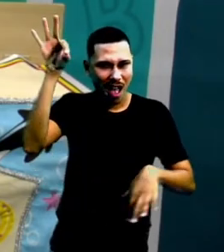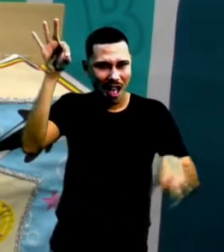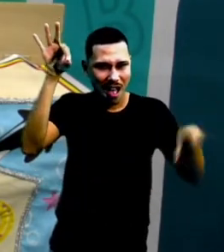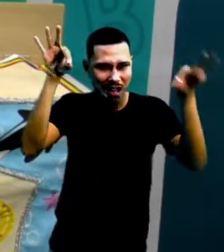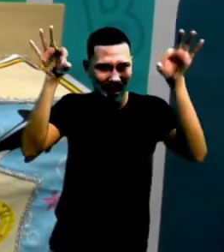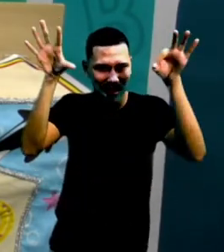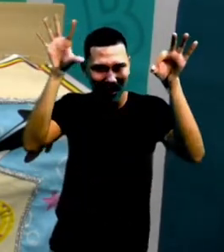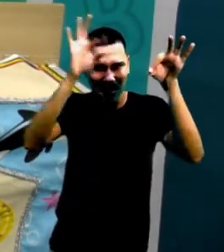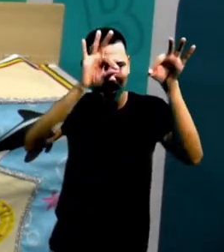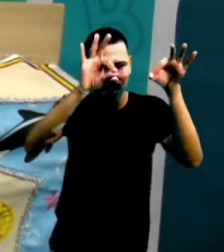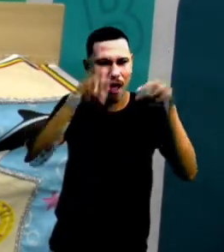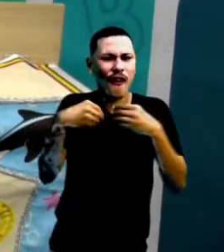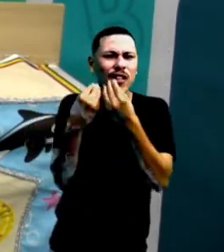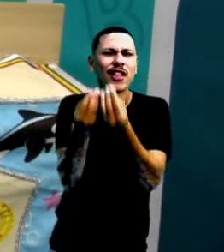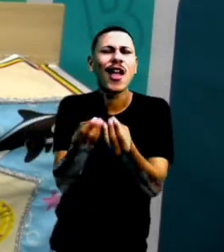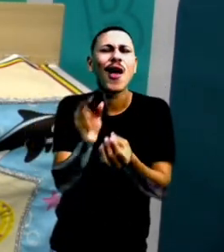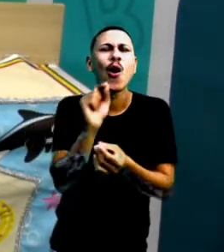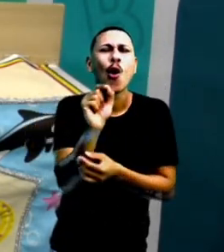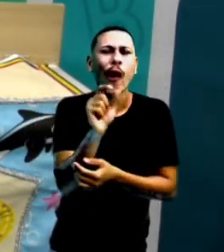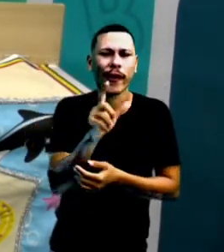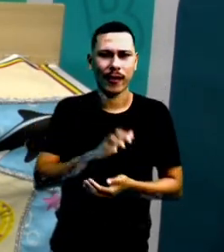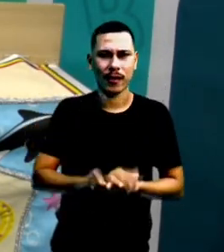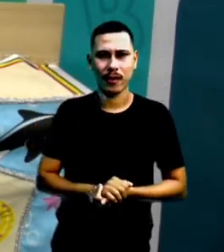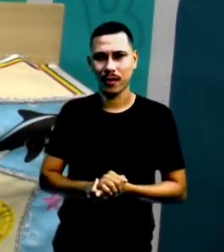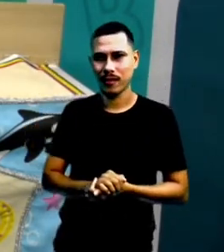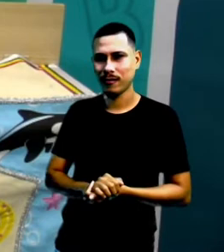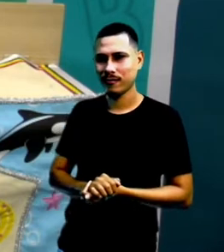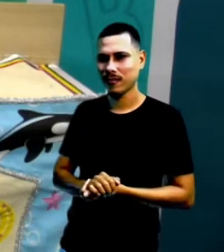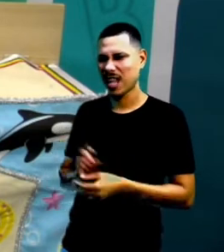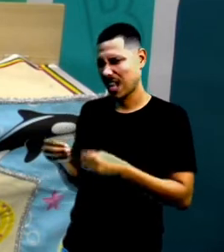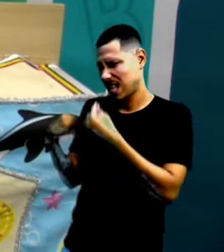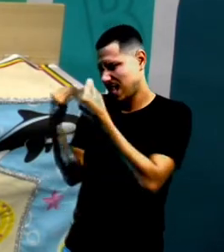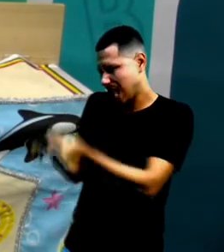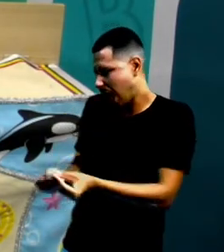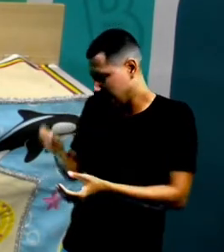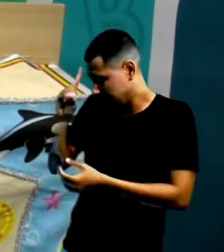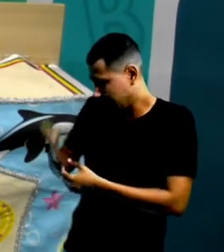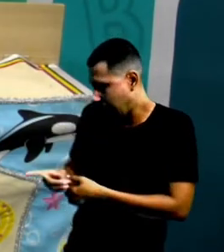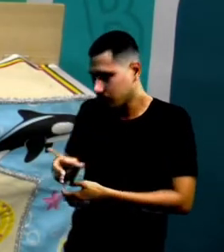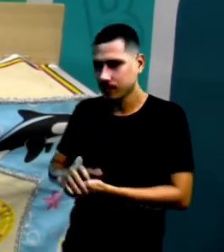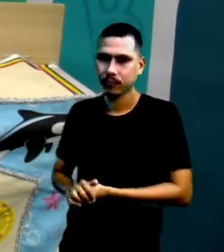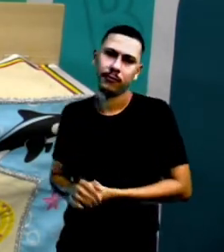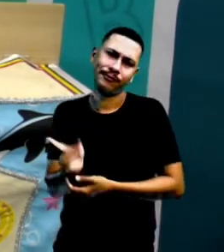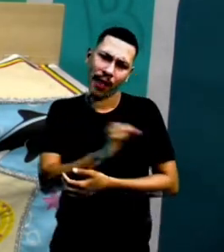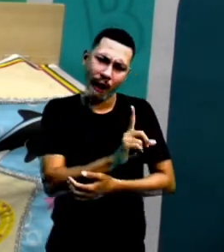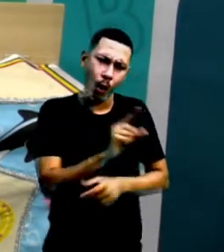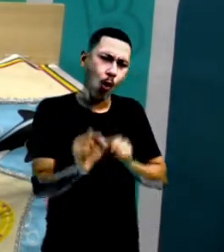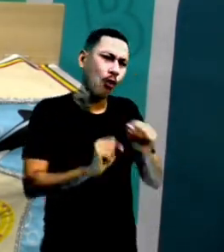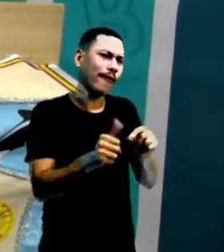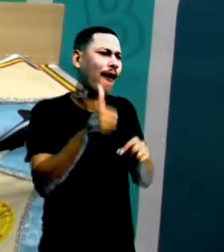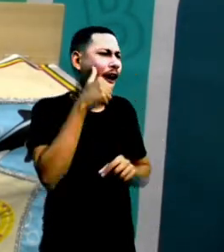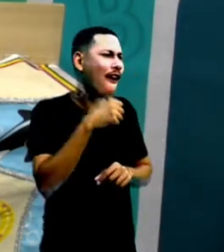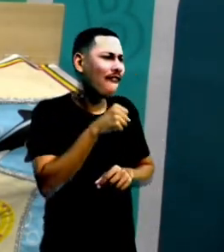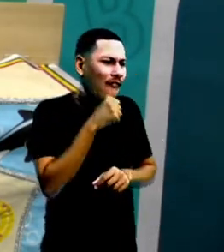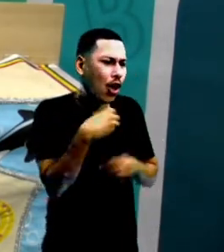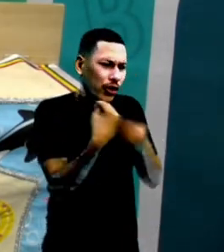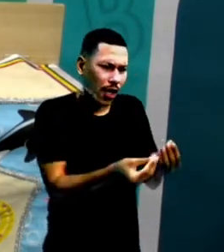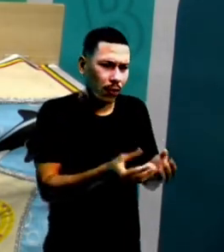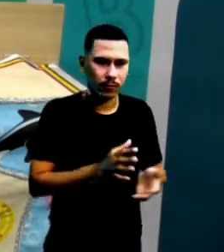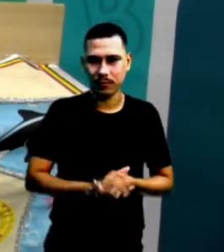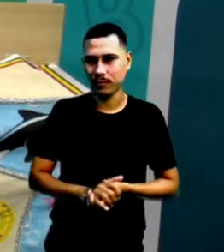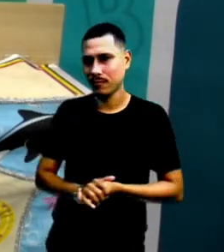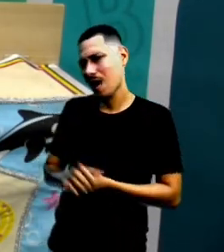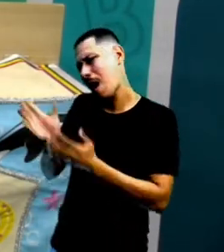foi que a vovó deu? Deu uma bronca. Não. O que foi que ela deu? Melado.